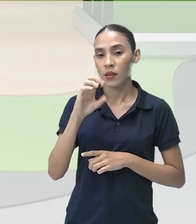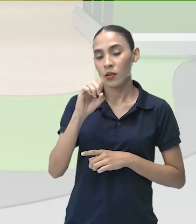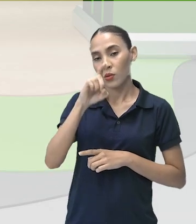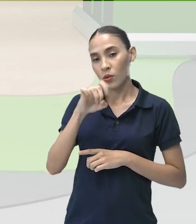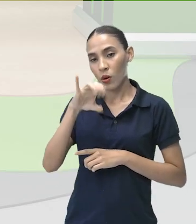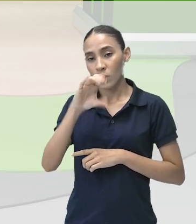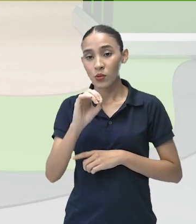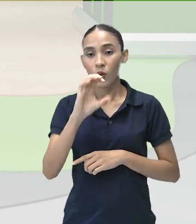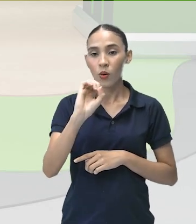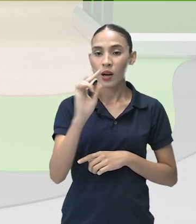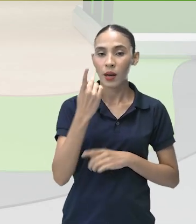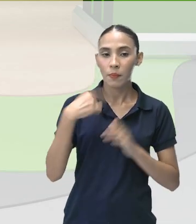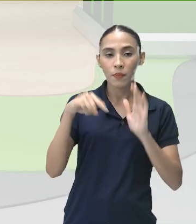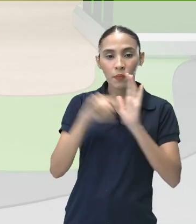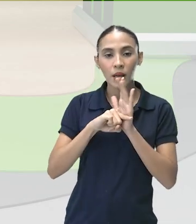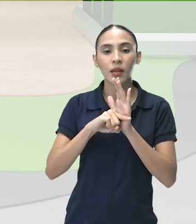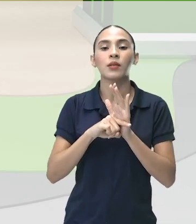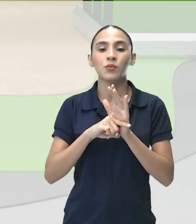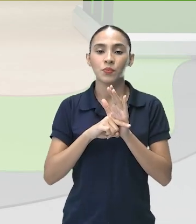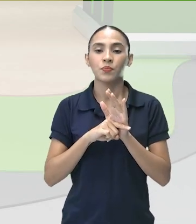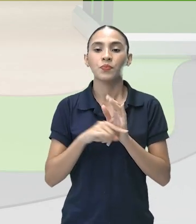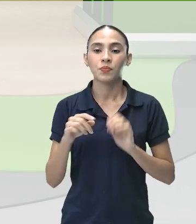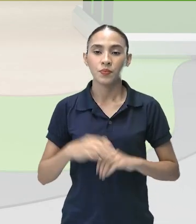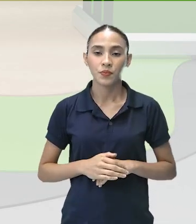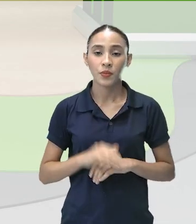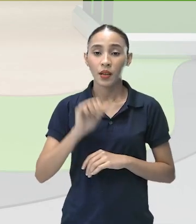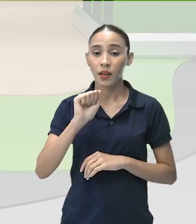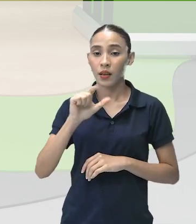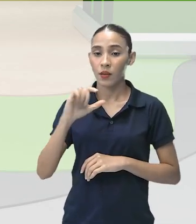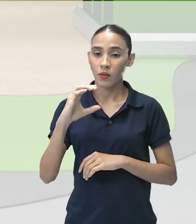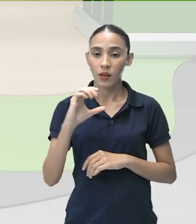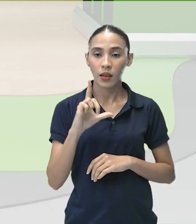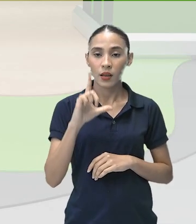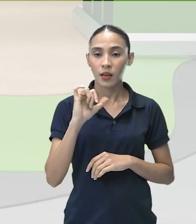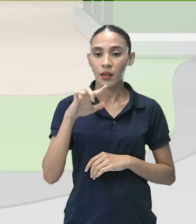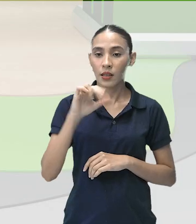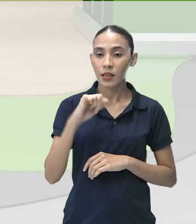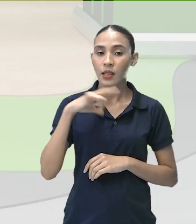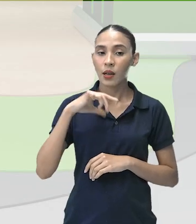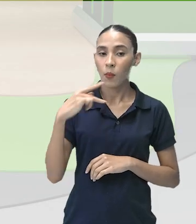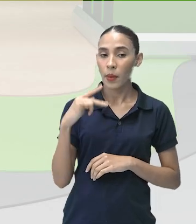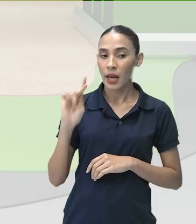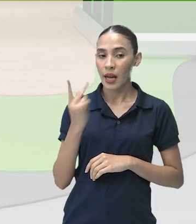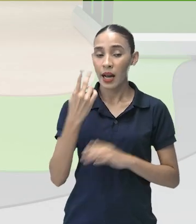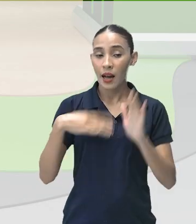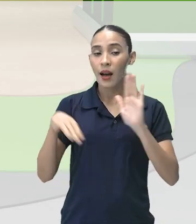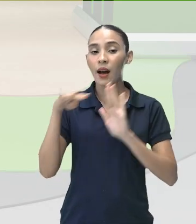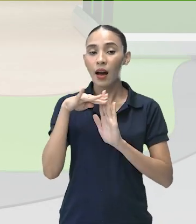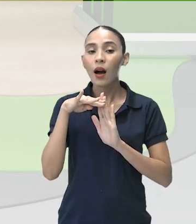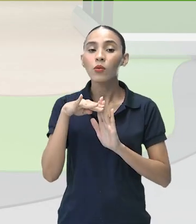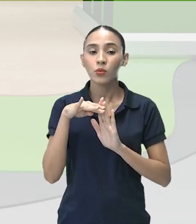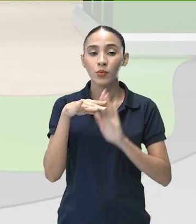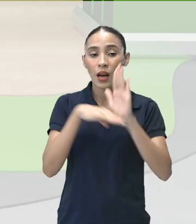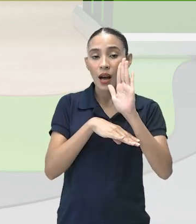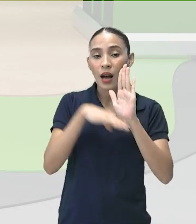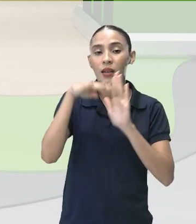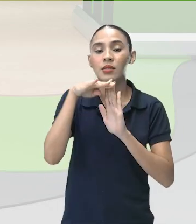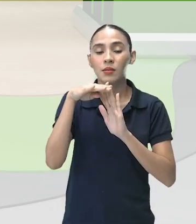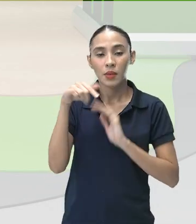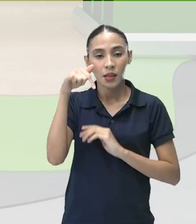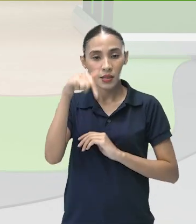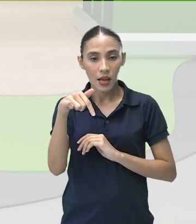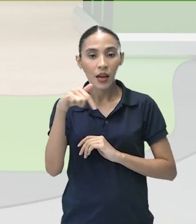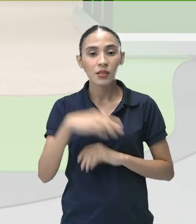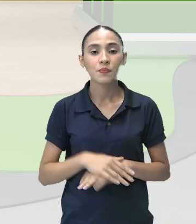OH-, resultando em uma solução altamente alcalina, que, ou seja, apresenta um pH elevado, ou seja, acima